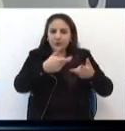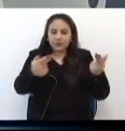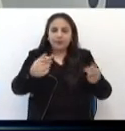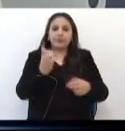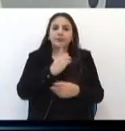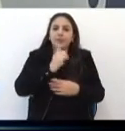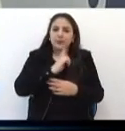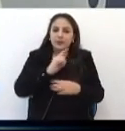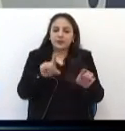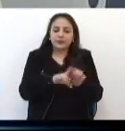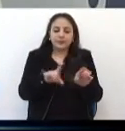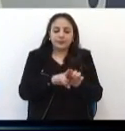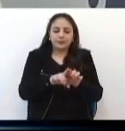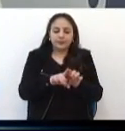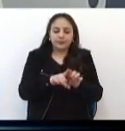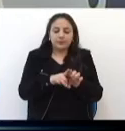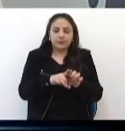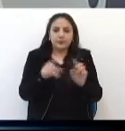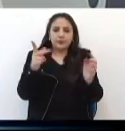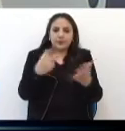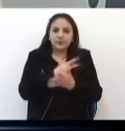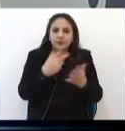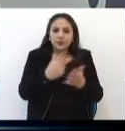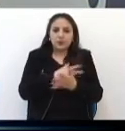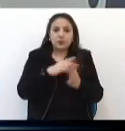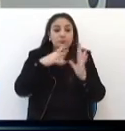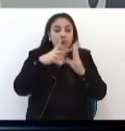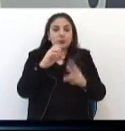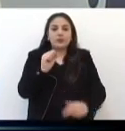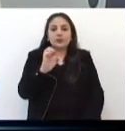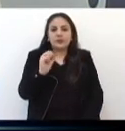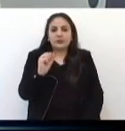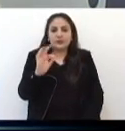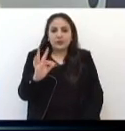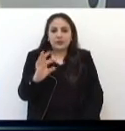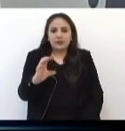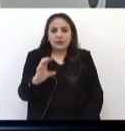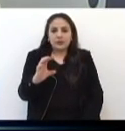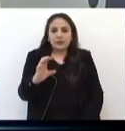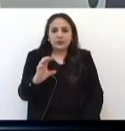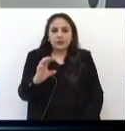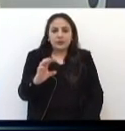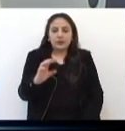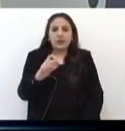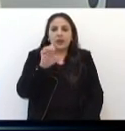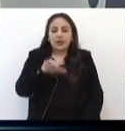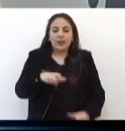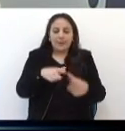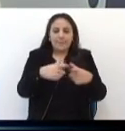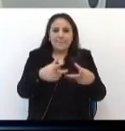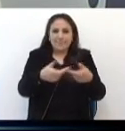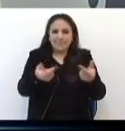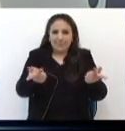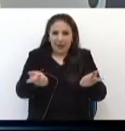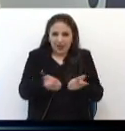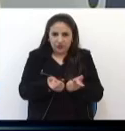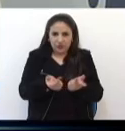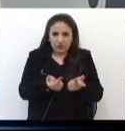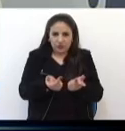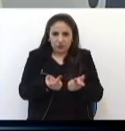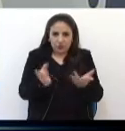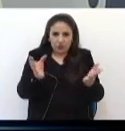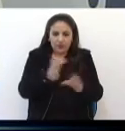Tem também as campanhas que acontecem em todos os SESCs de todo o Rio Grande do Sul, que é a campanha Prato Cheio, que aconteceu agora em